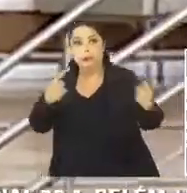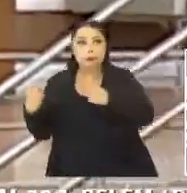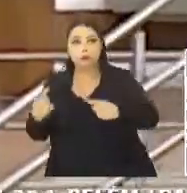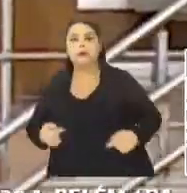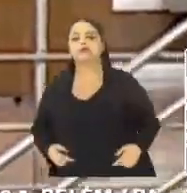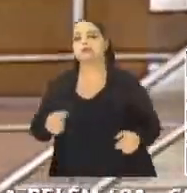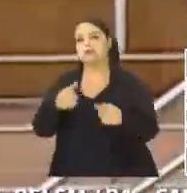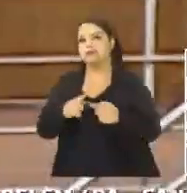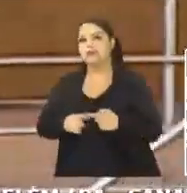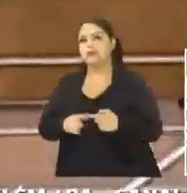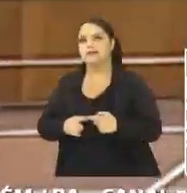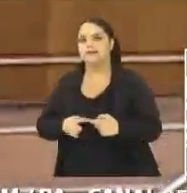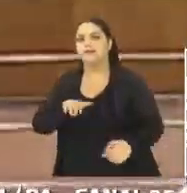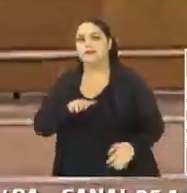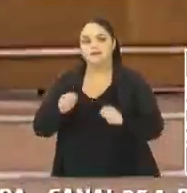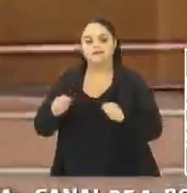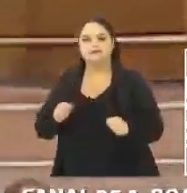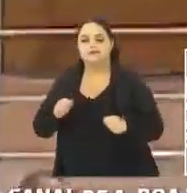como era o da Etiópia na época,